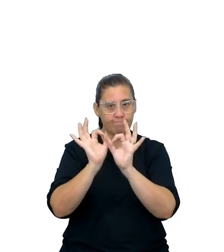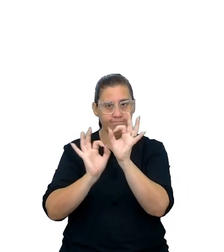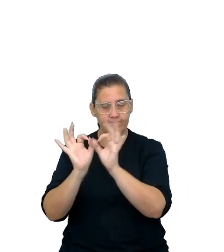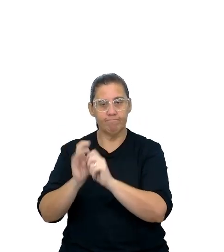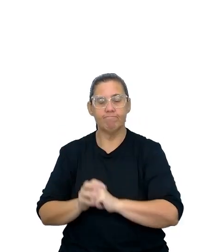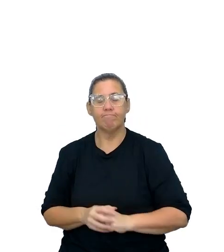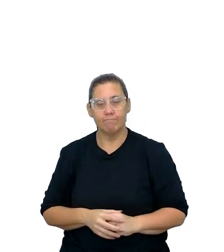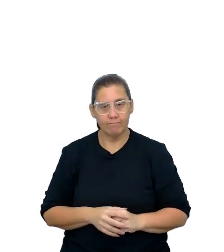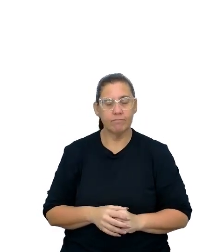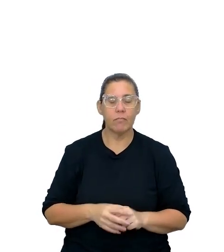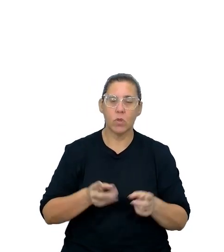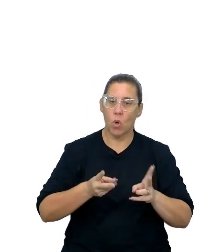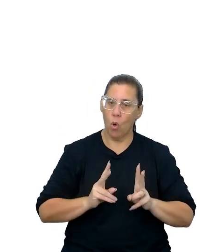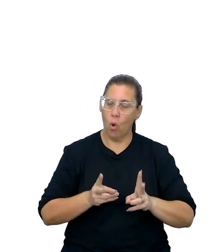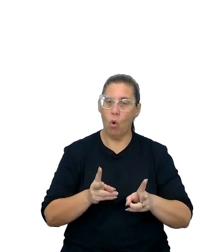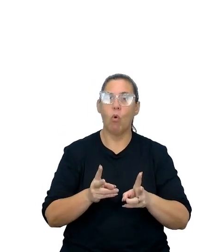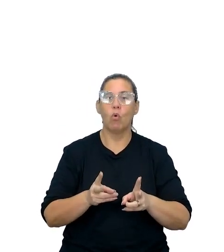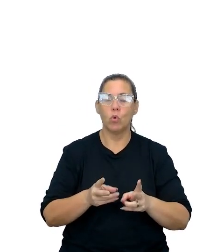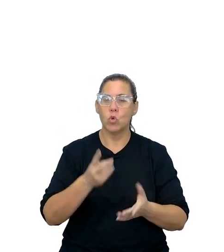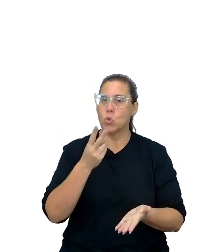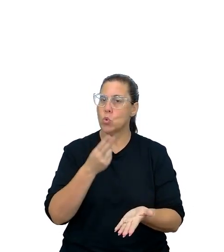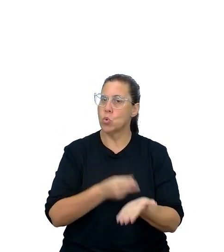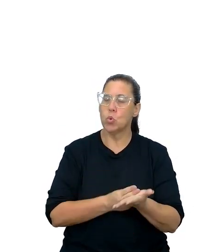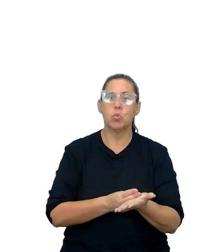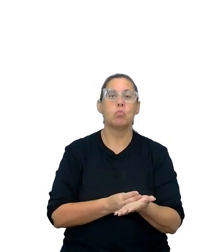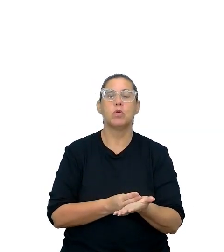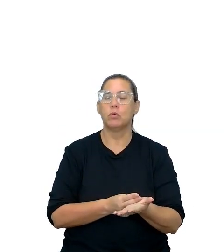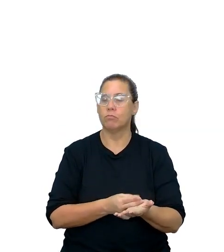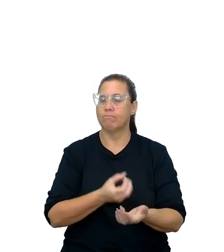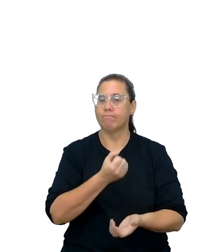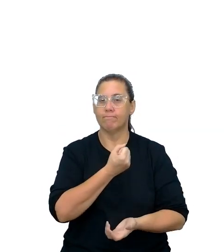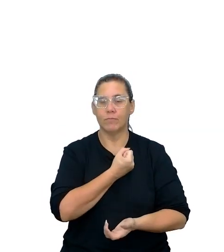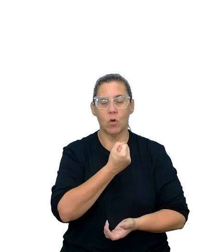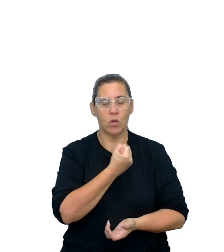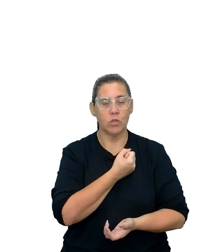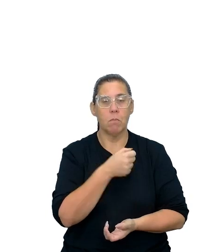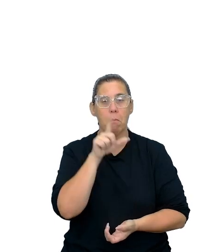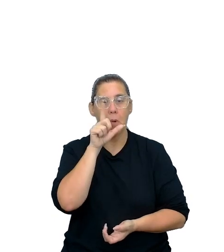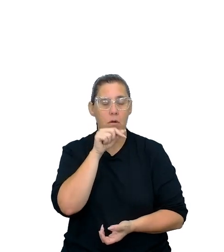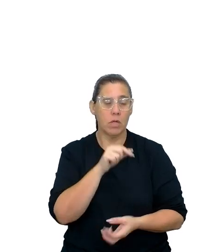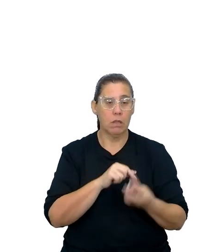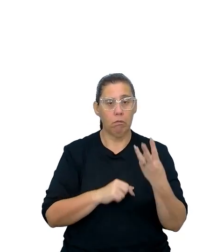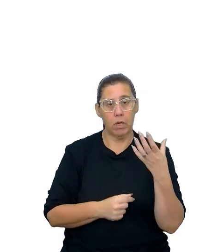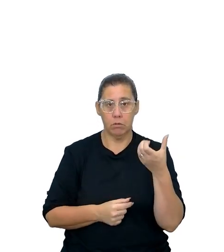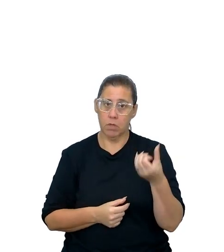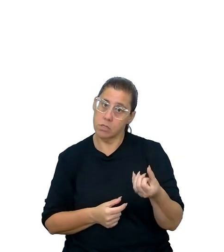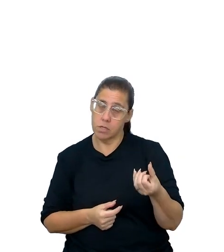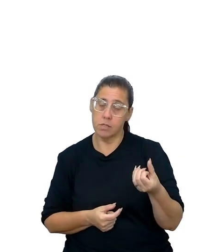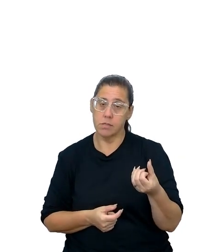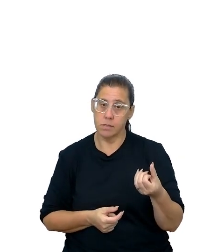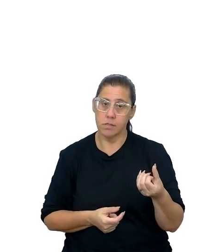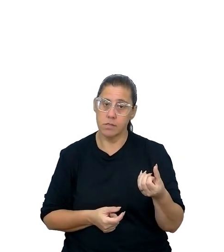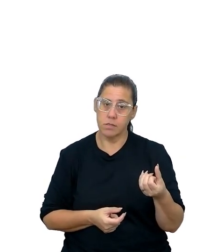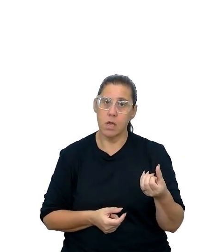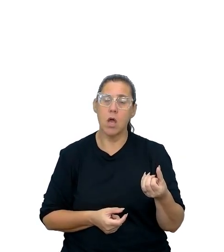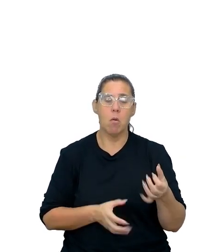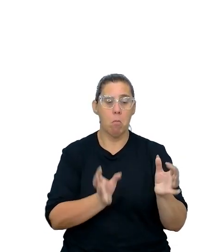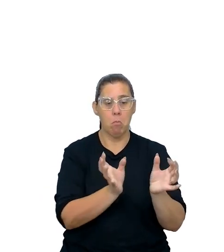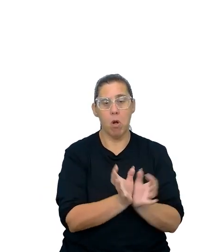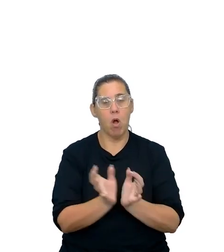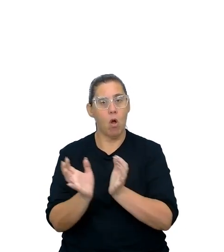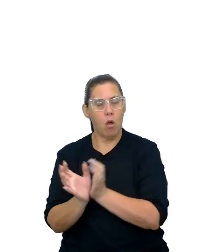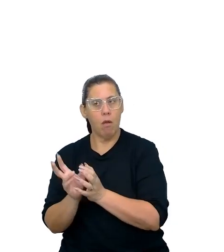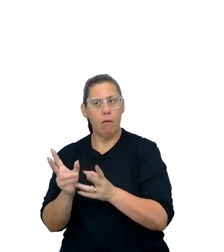reorganizados, permanecendo o mesmo número de pássaros, ou seja, 36. Eles são reagrupados para